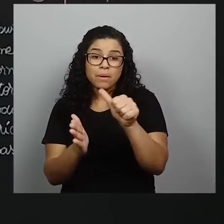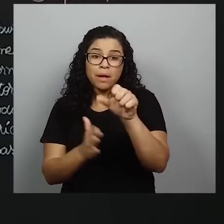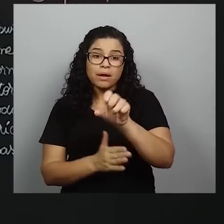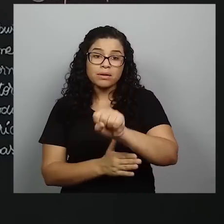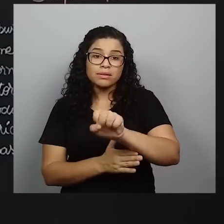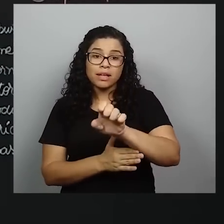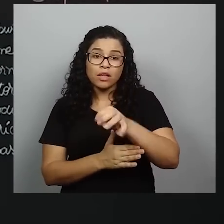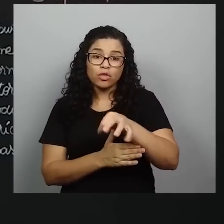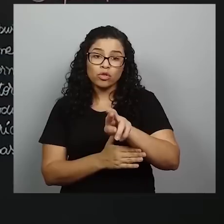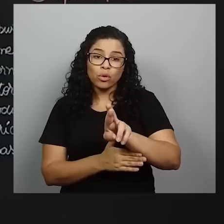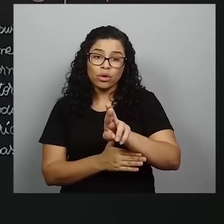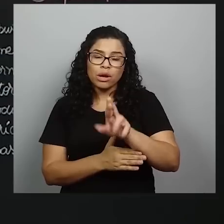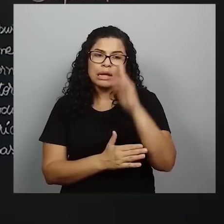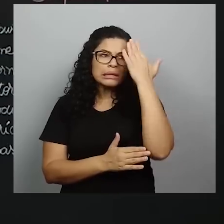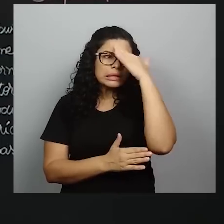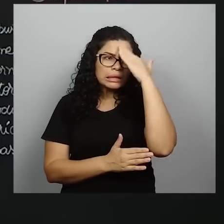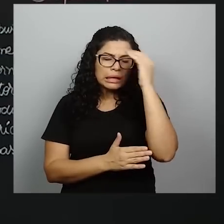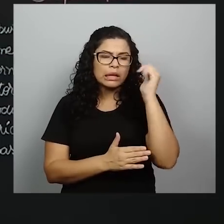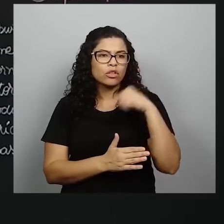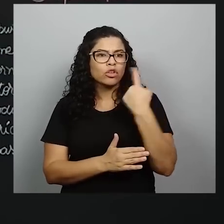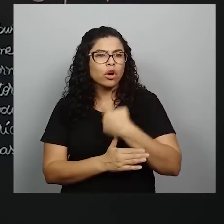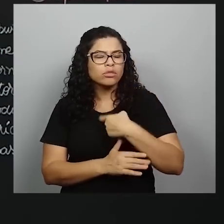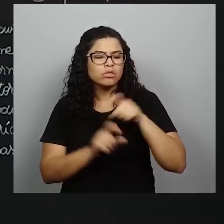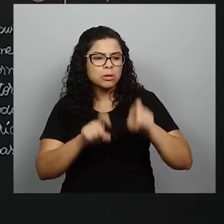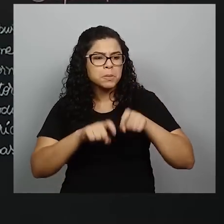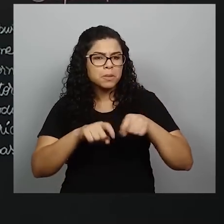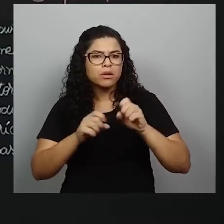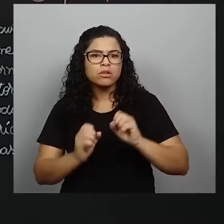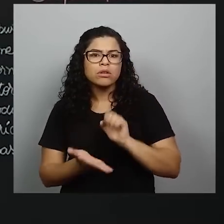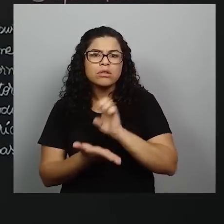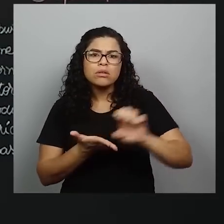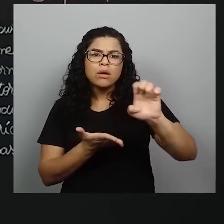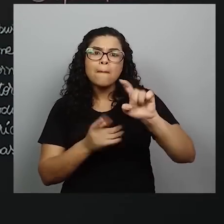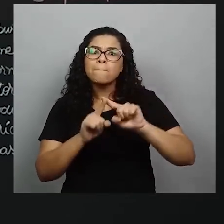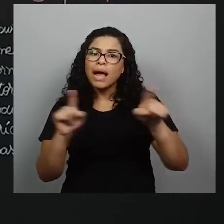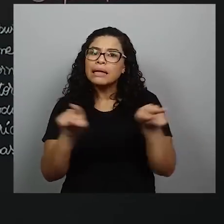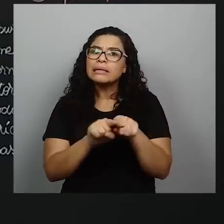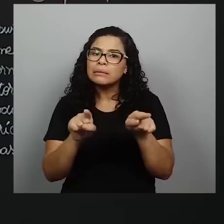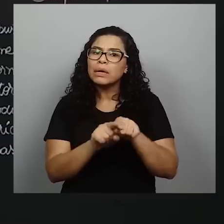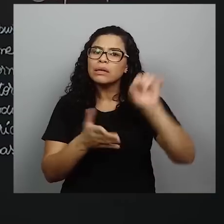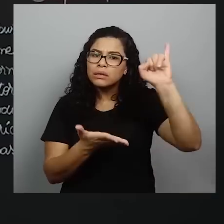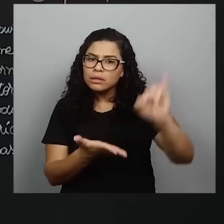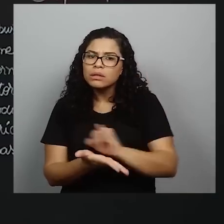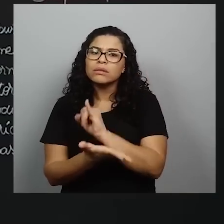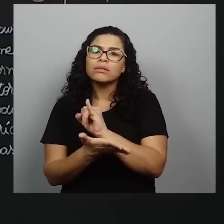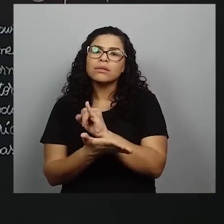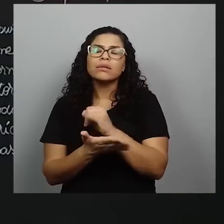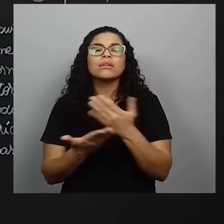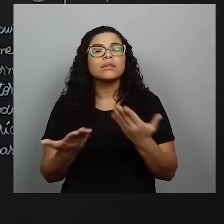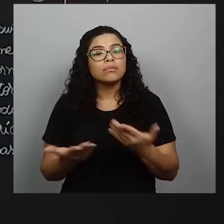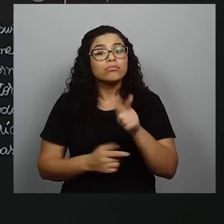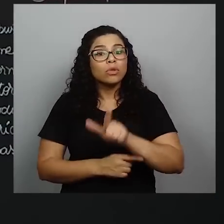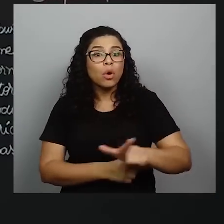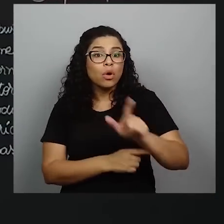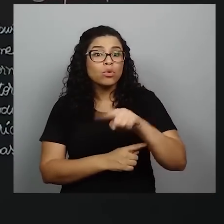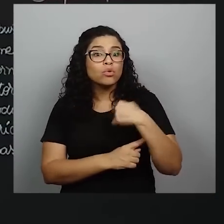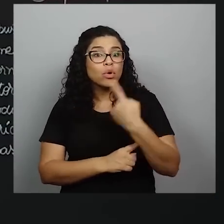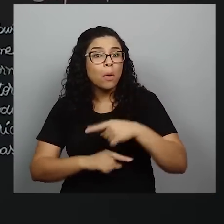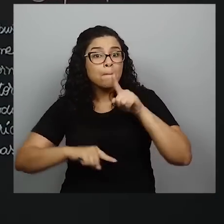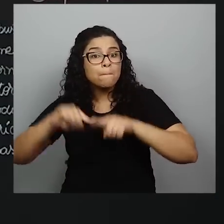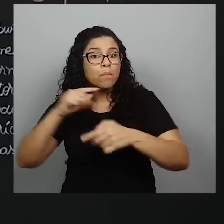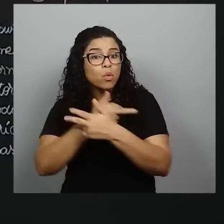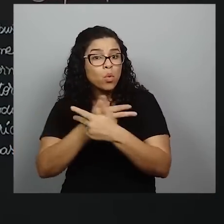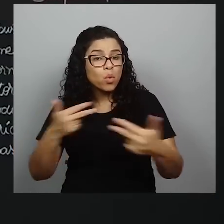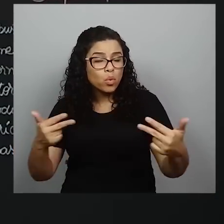gente entender que nós só exportamos agropecuária, nós não, nós importamos também. E, obviamente, importamos